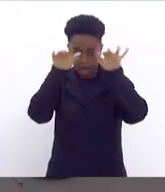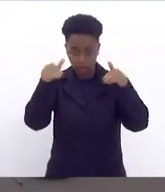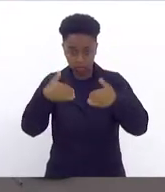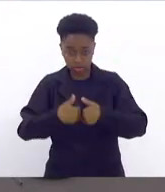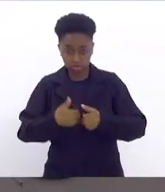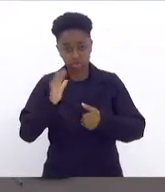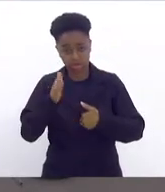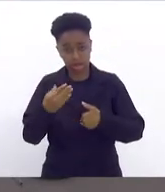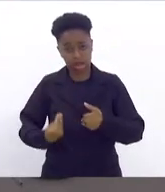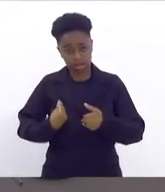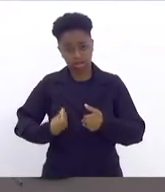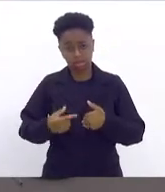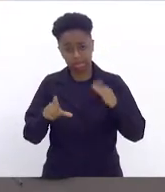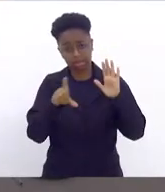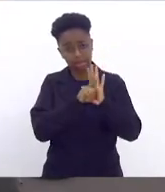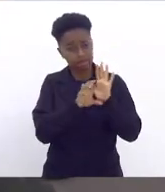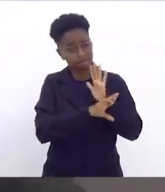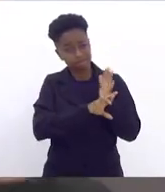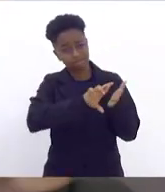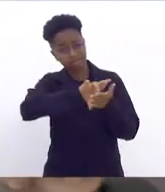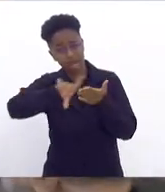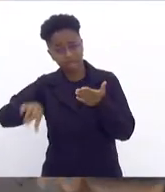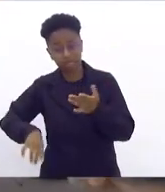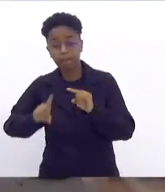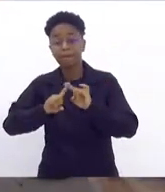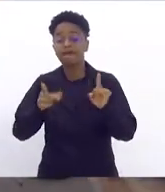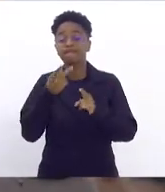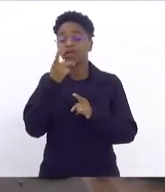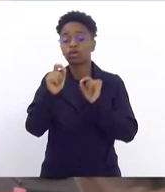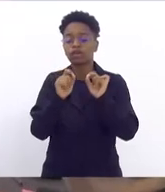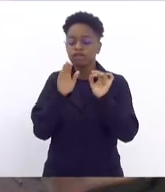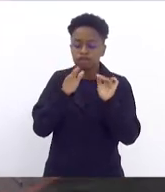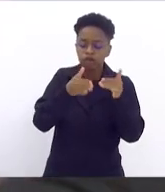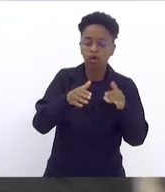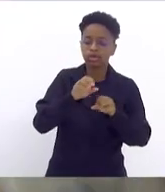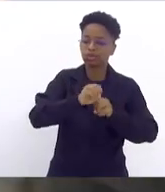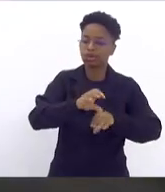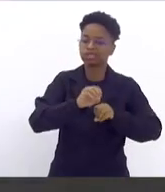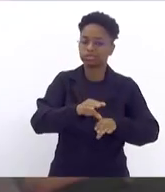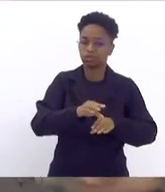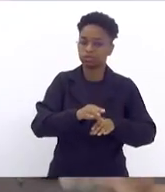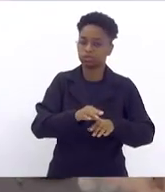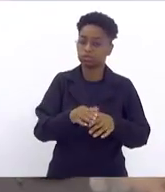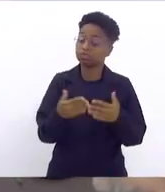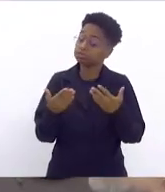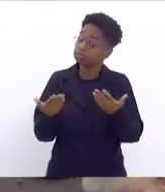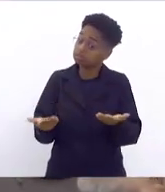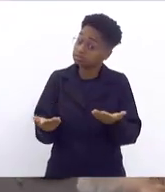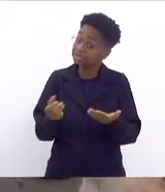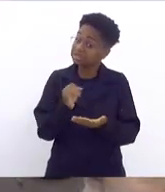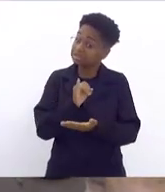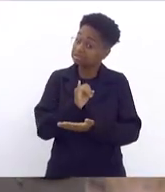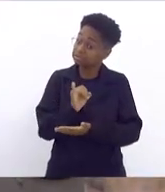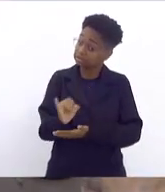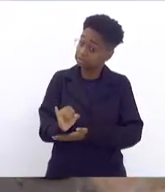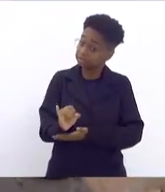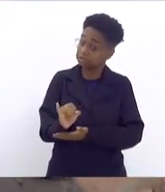já está na lei de vários deputados aqui, mas ela fala especificamente da educação. Então, se Vossa Excelência